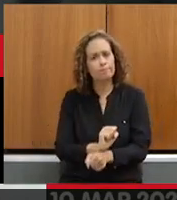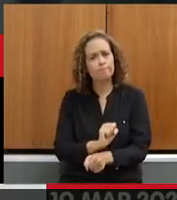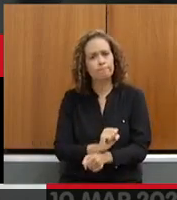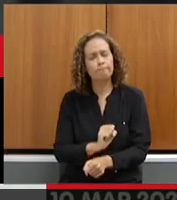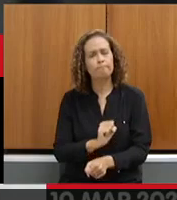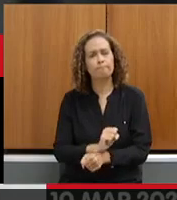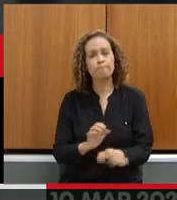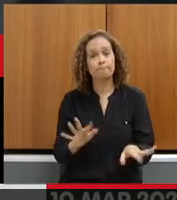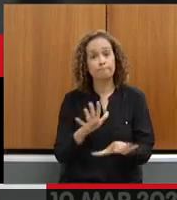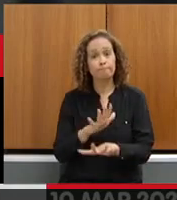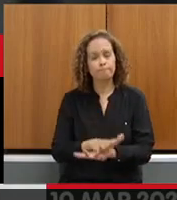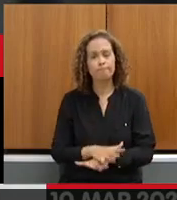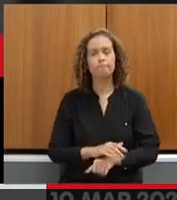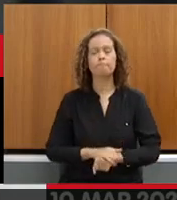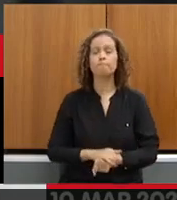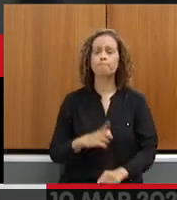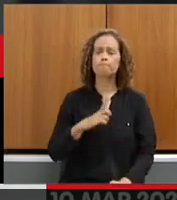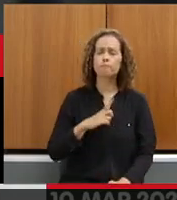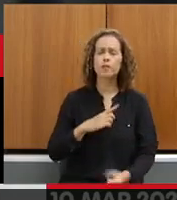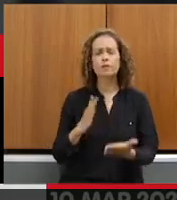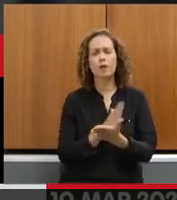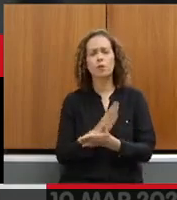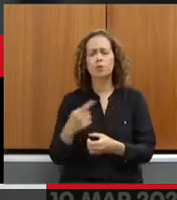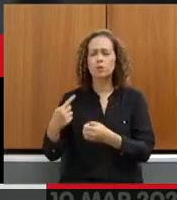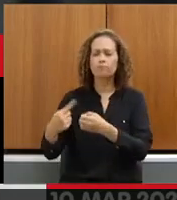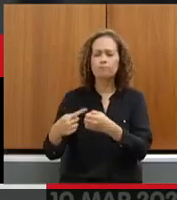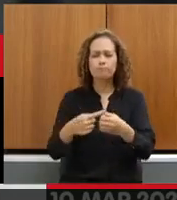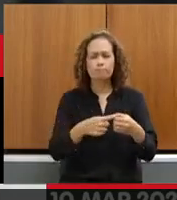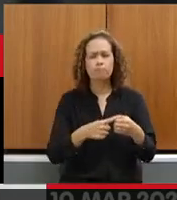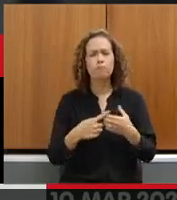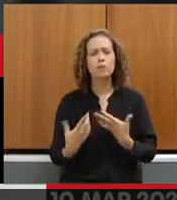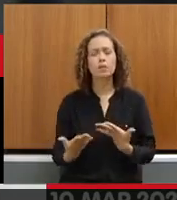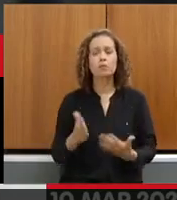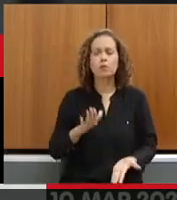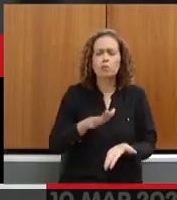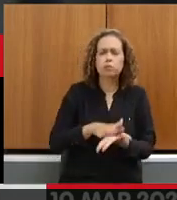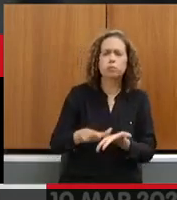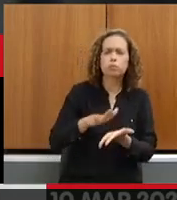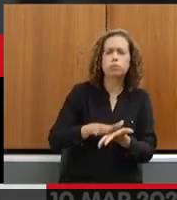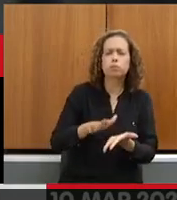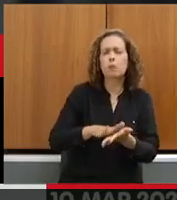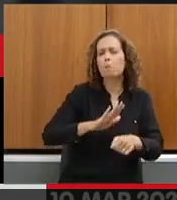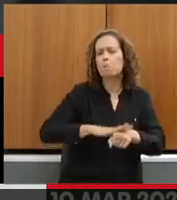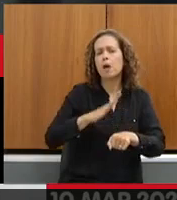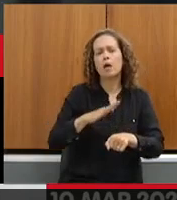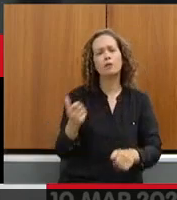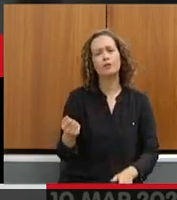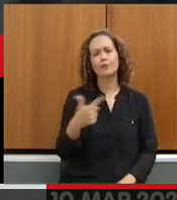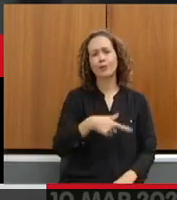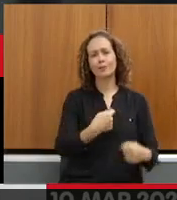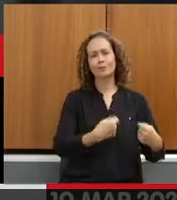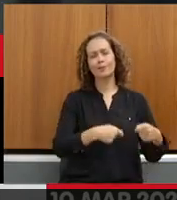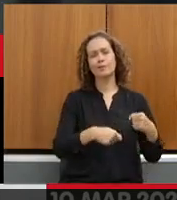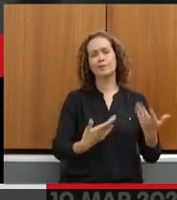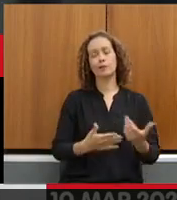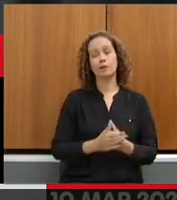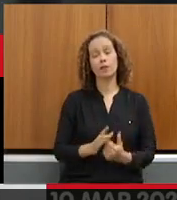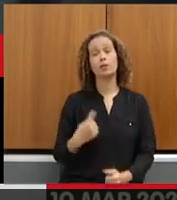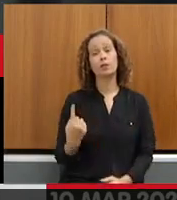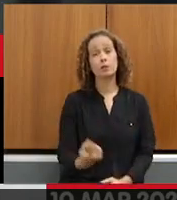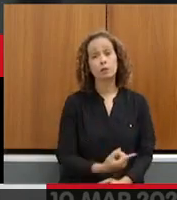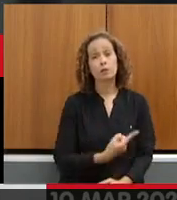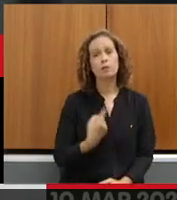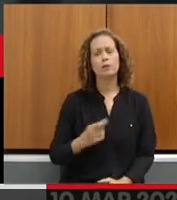que efetivamente gastaram mais do que devia ir hoje não estão sem situação financeira que a gente está tentando dar